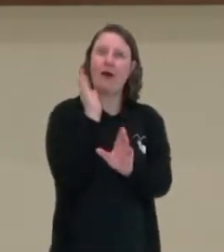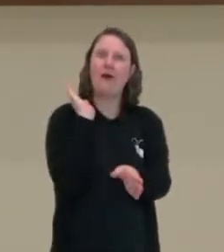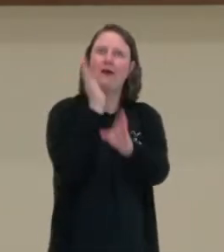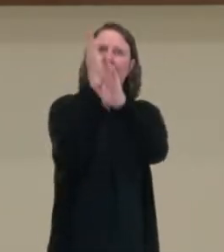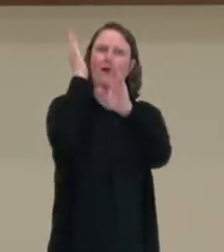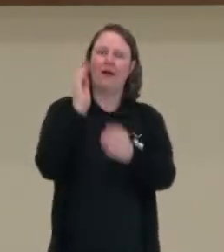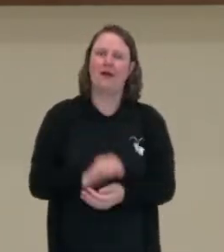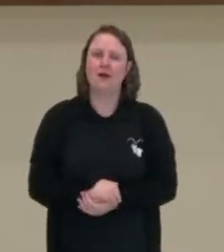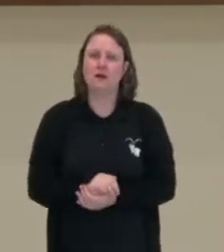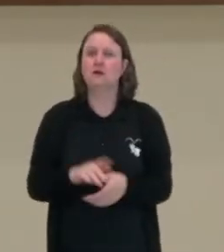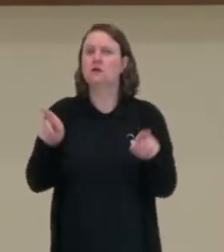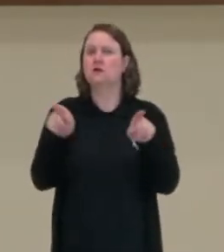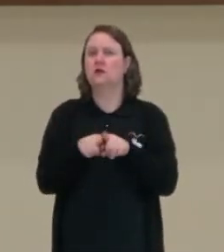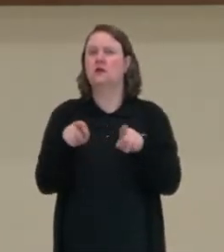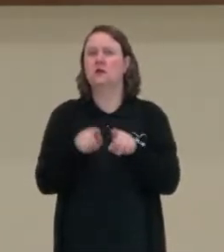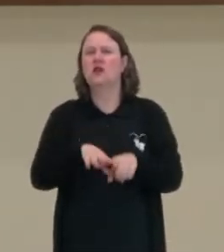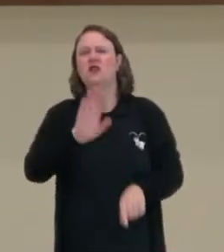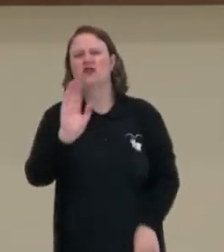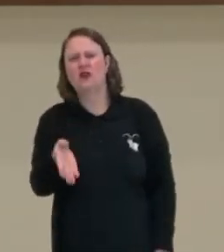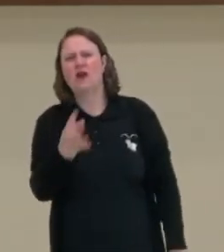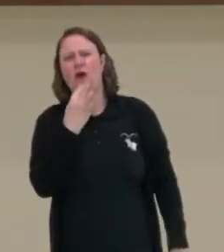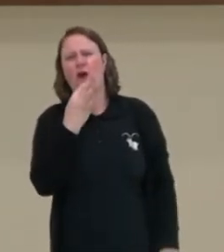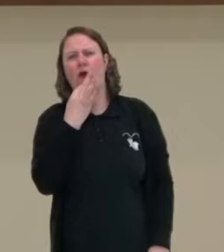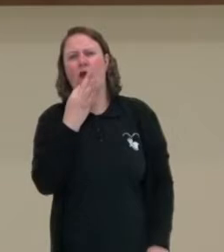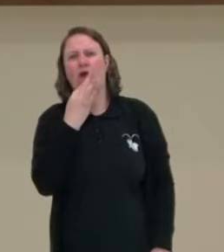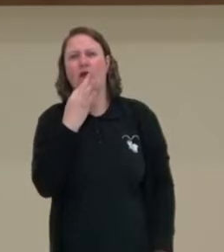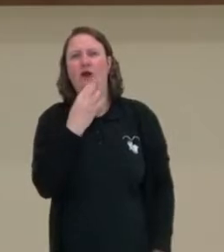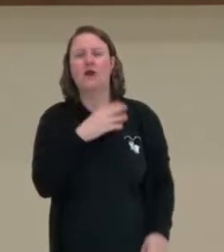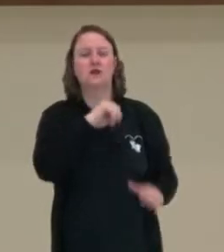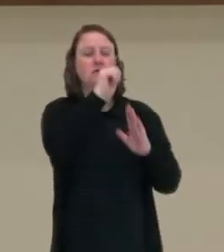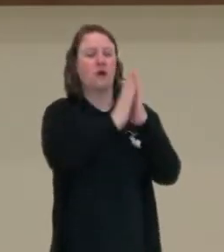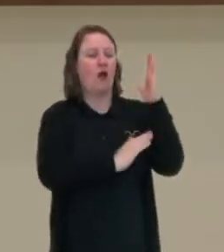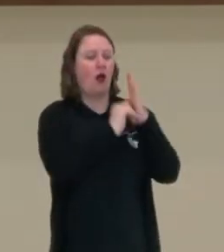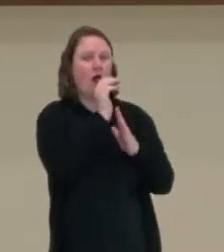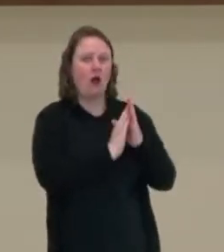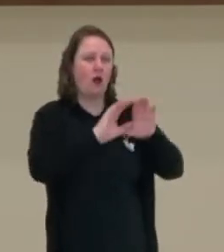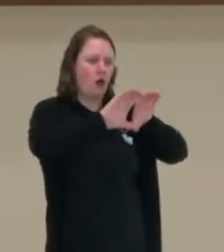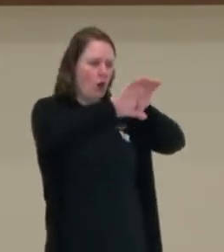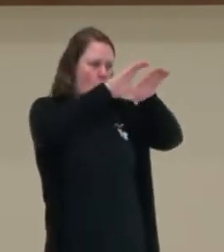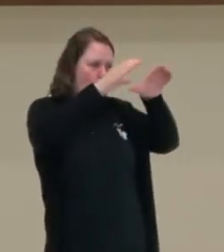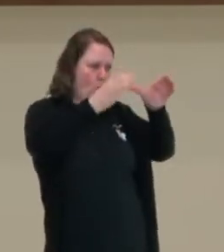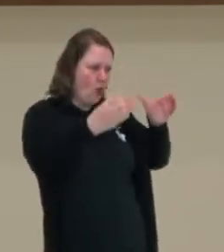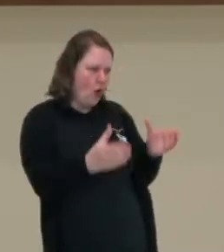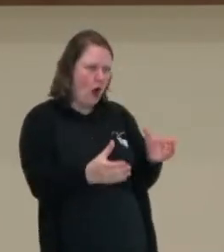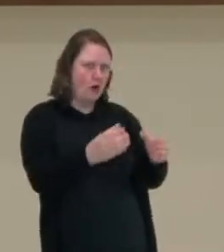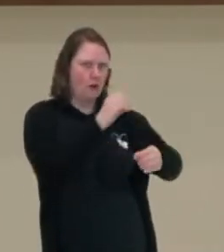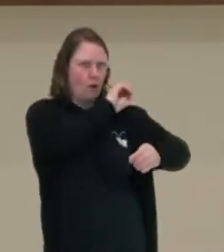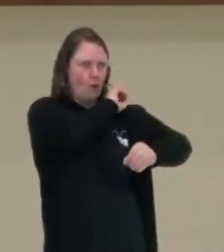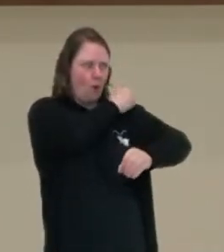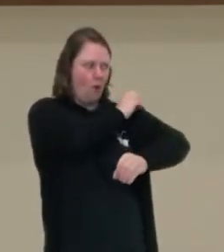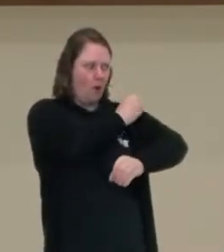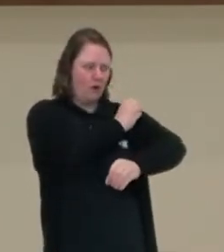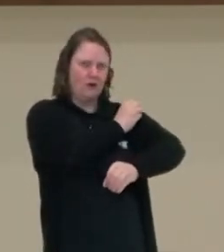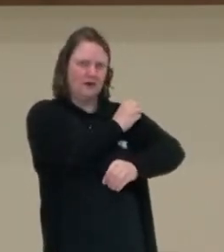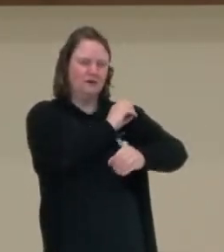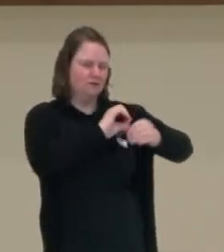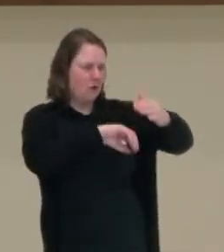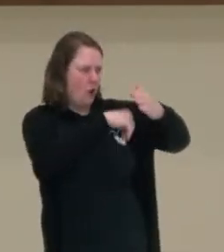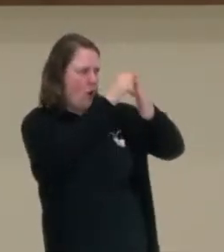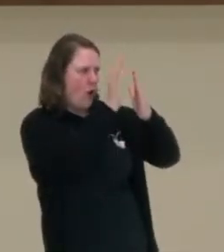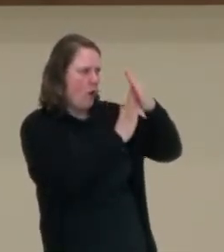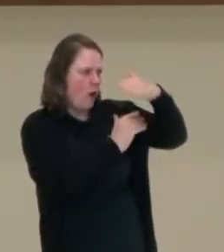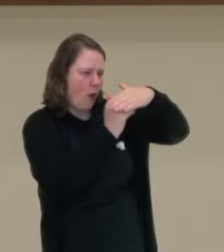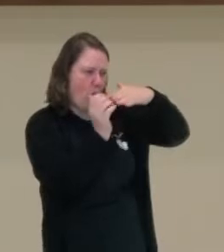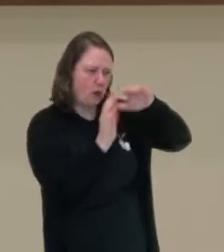você já deve estar careca de ouvir falar, né, das primeiras formas de manifestação artística, as danças nos rituais